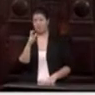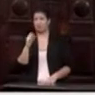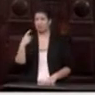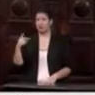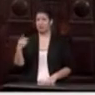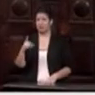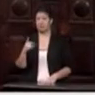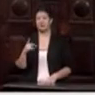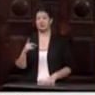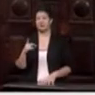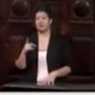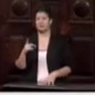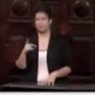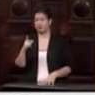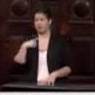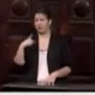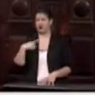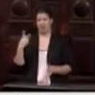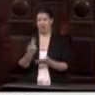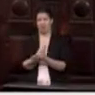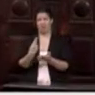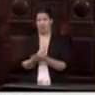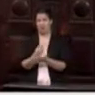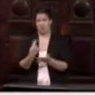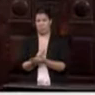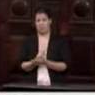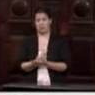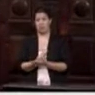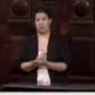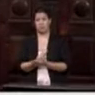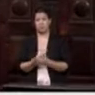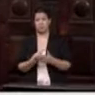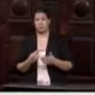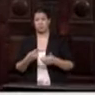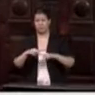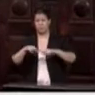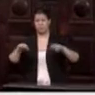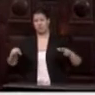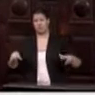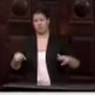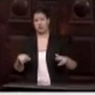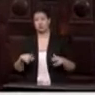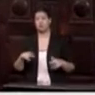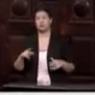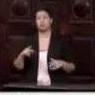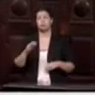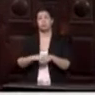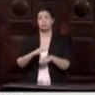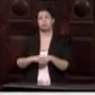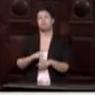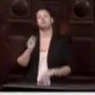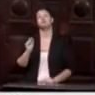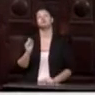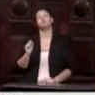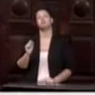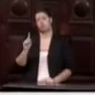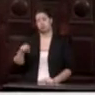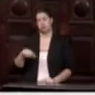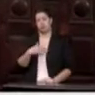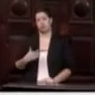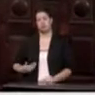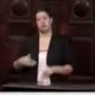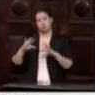estavam absolutamente maculadas por irregularidades cometidas pelo governador e pela sua